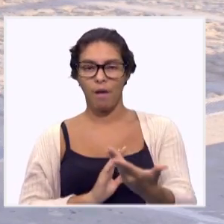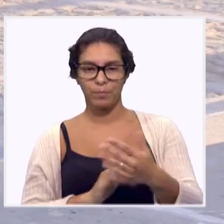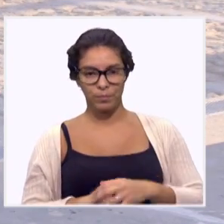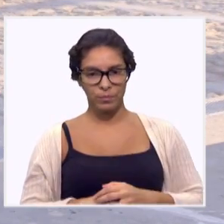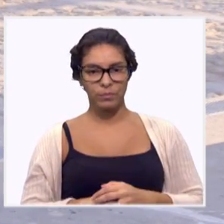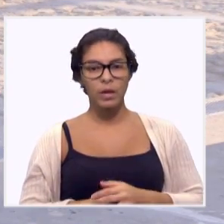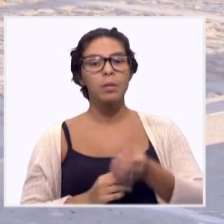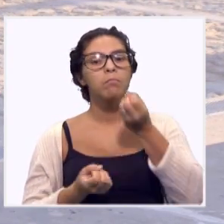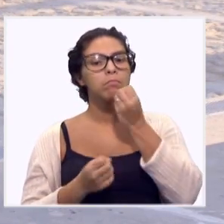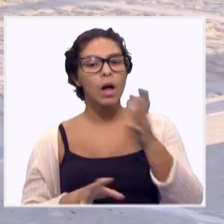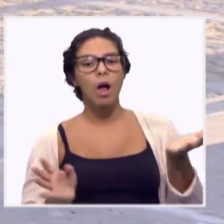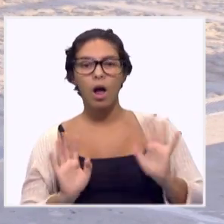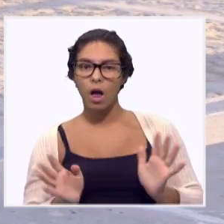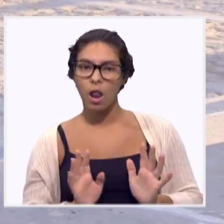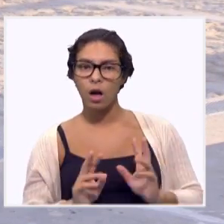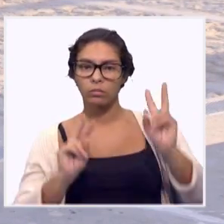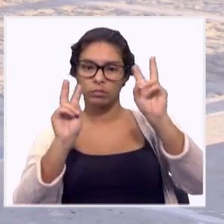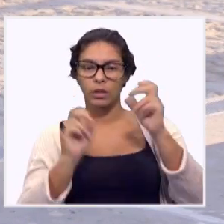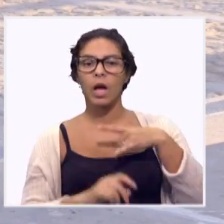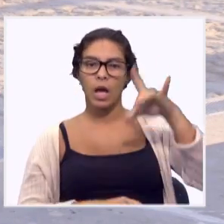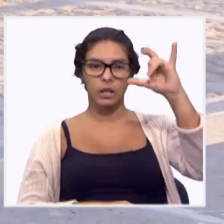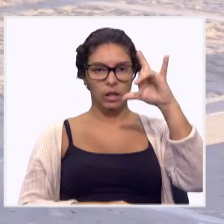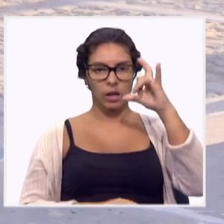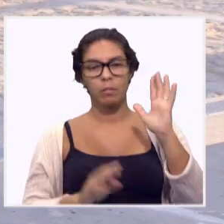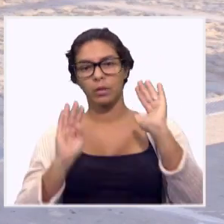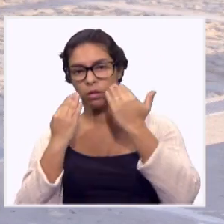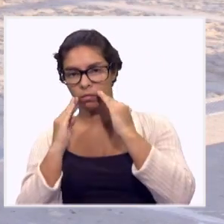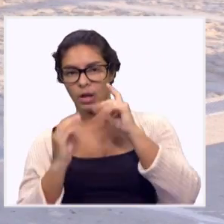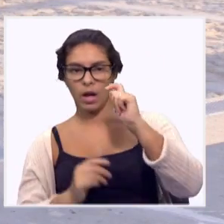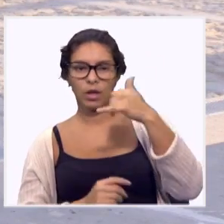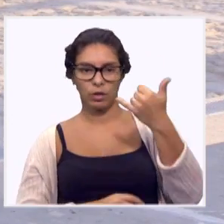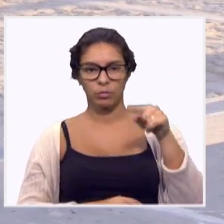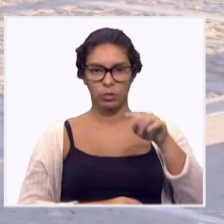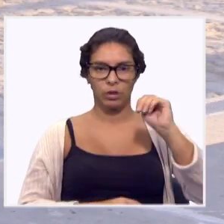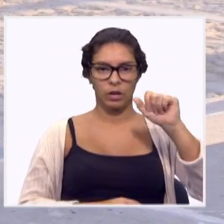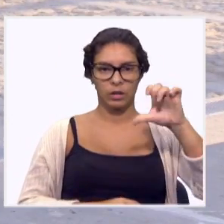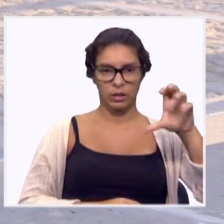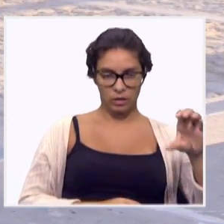próximo episódio. Não percas os nossos conteúdos exclusivos no Instagram e no Facebook em